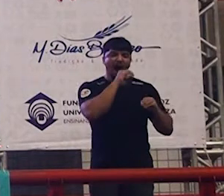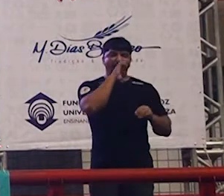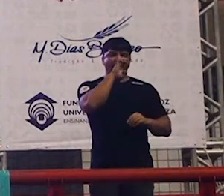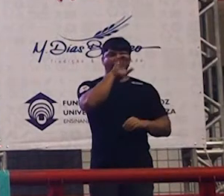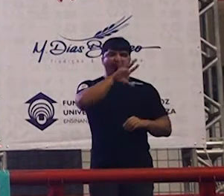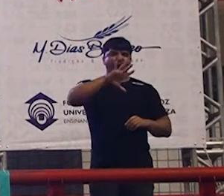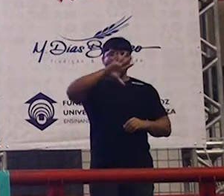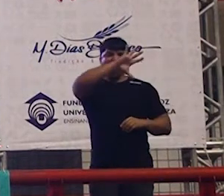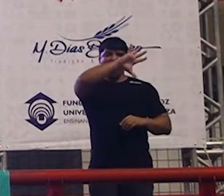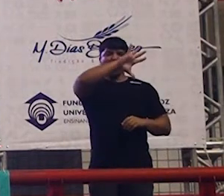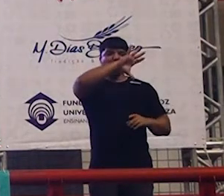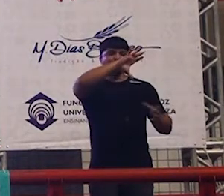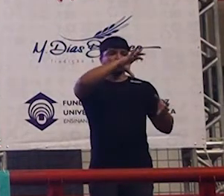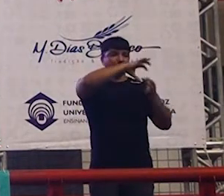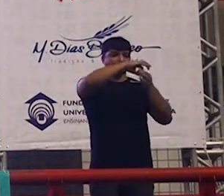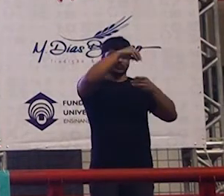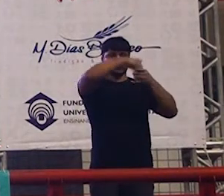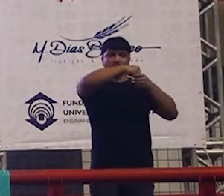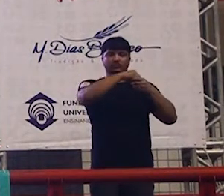países que compõem a União Europeia,